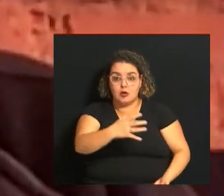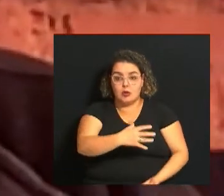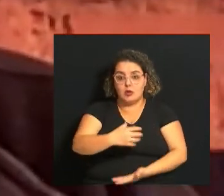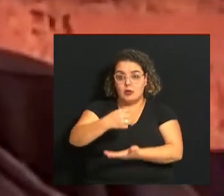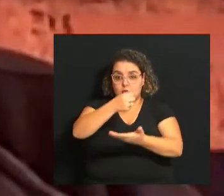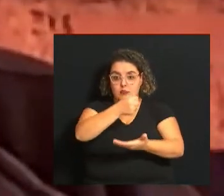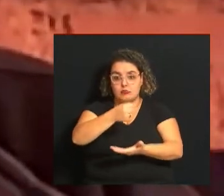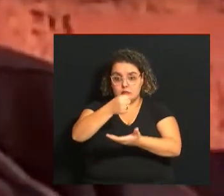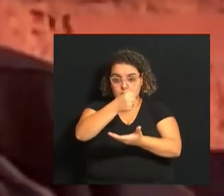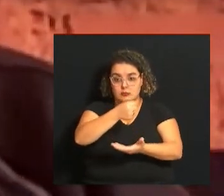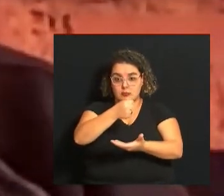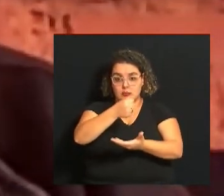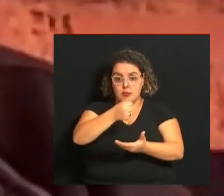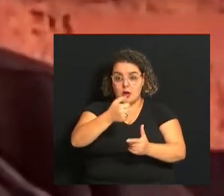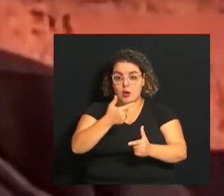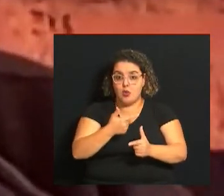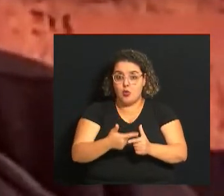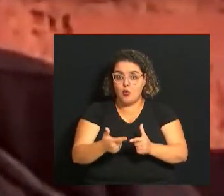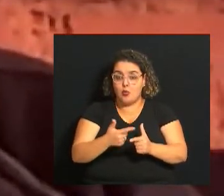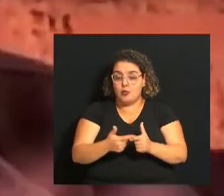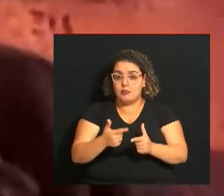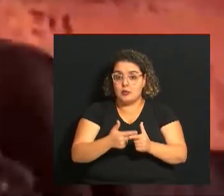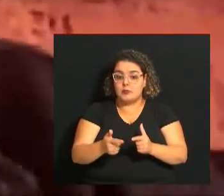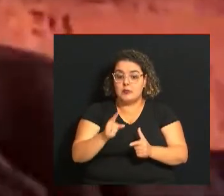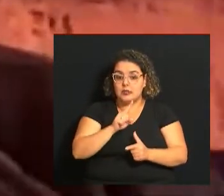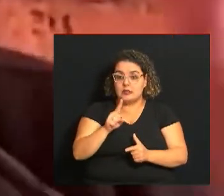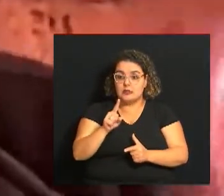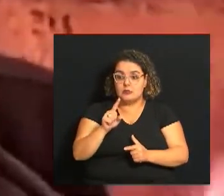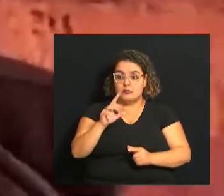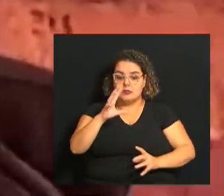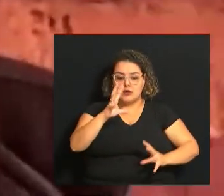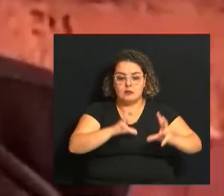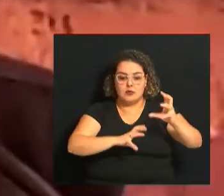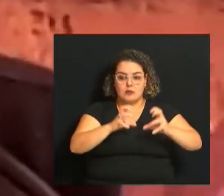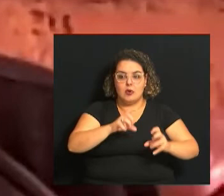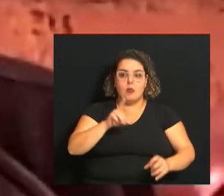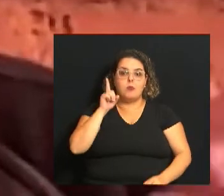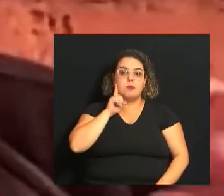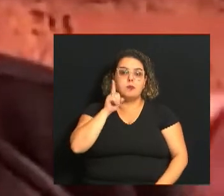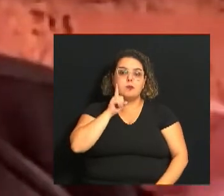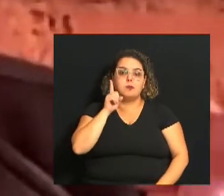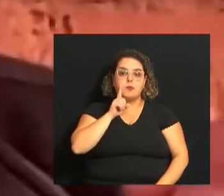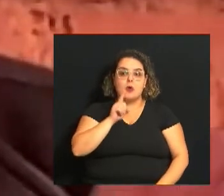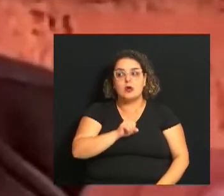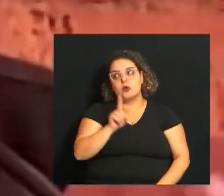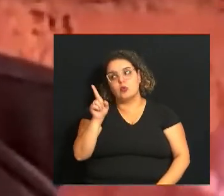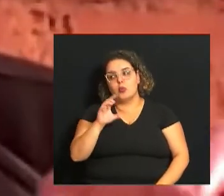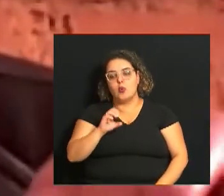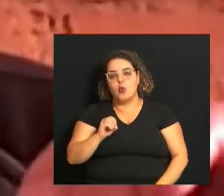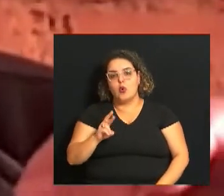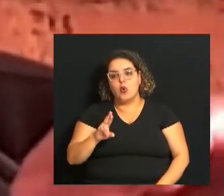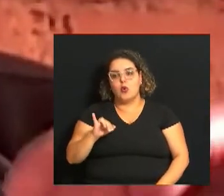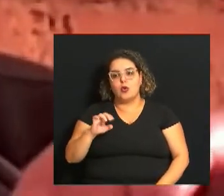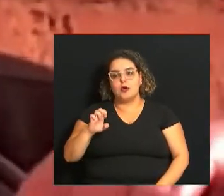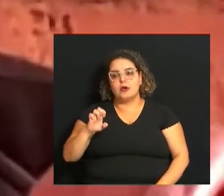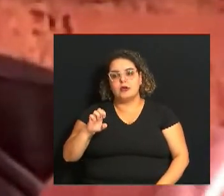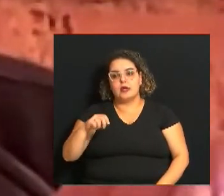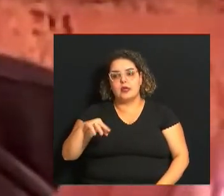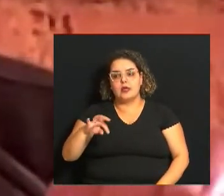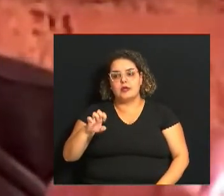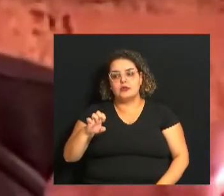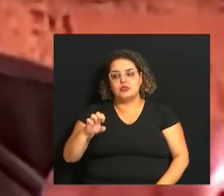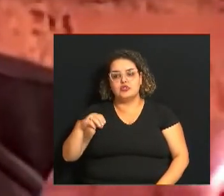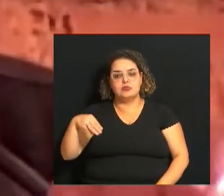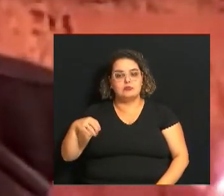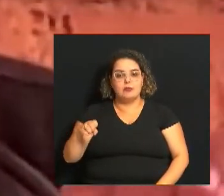problema já não estava mais no conflito entre os Estados Unidos e o Oriente Médio, o islamismo radical não era um